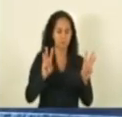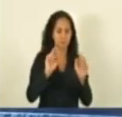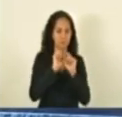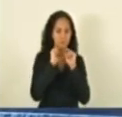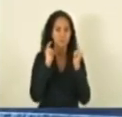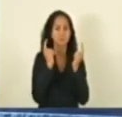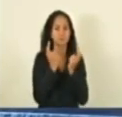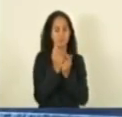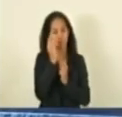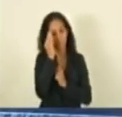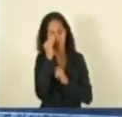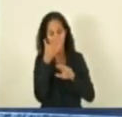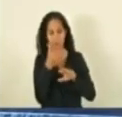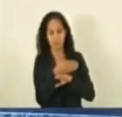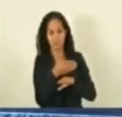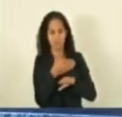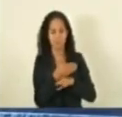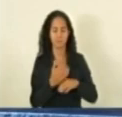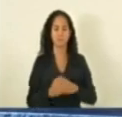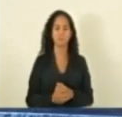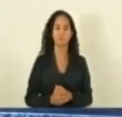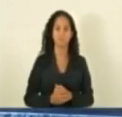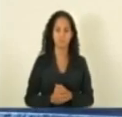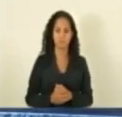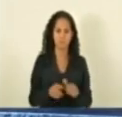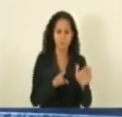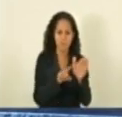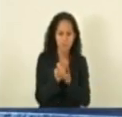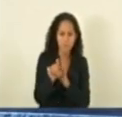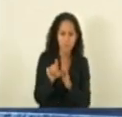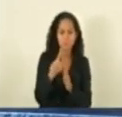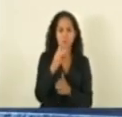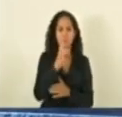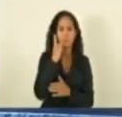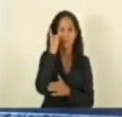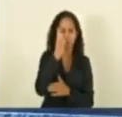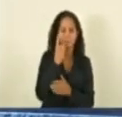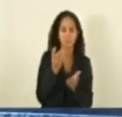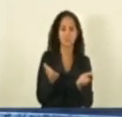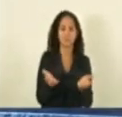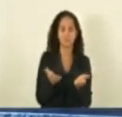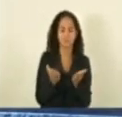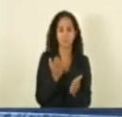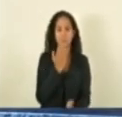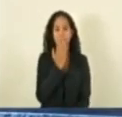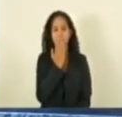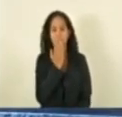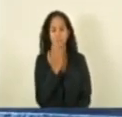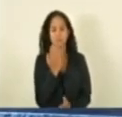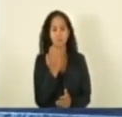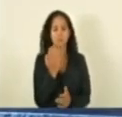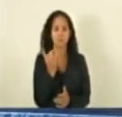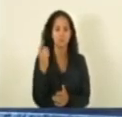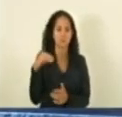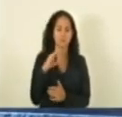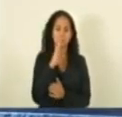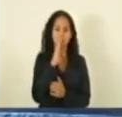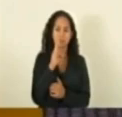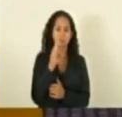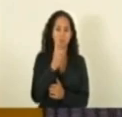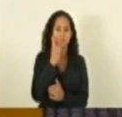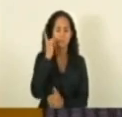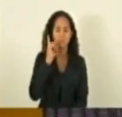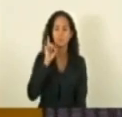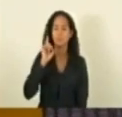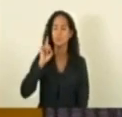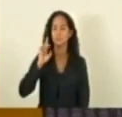no site da Assembleia. Consulta algum deputado se tem. Deputado Dr. Hércules. Pois é,